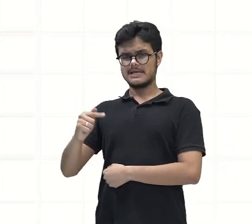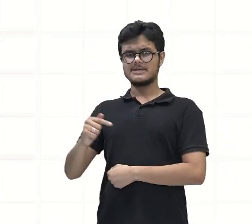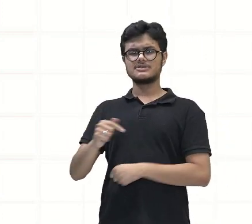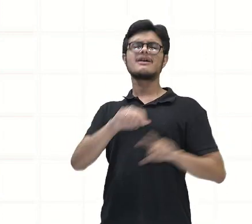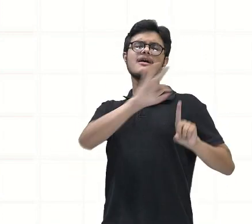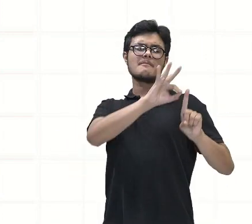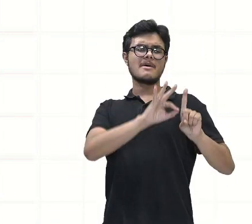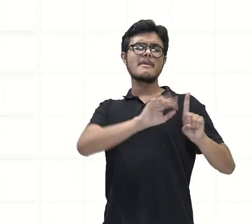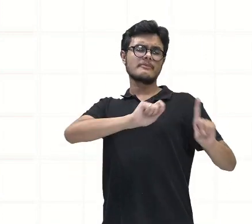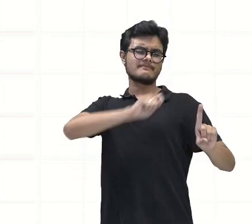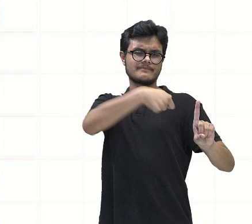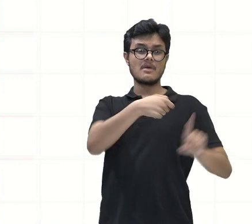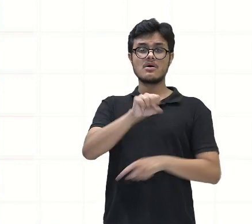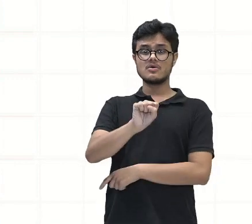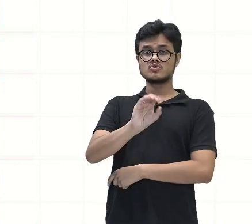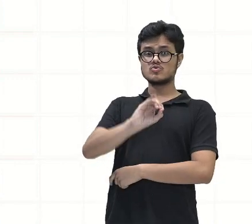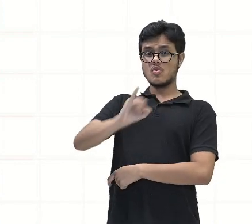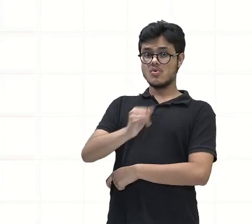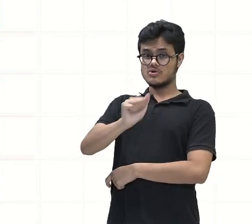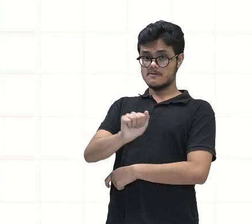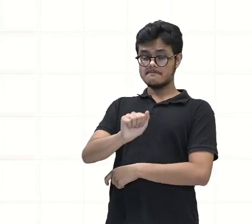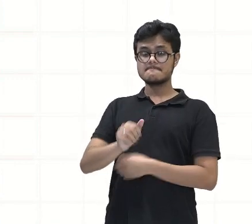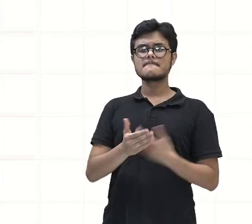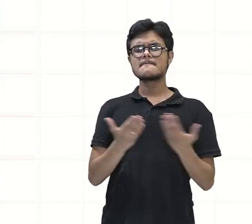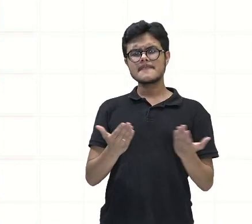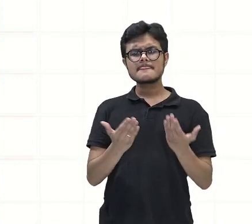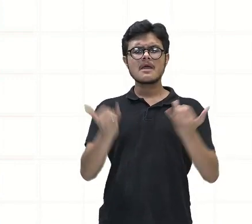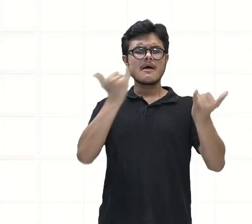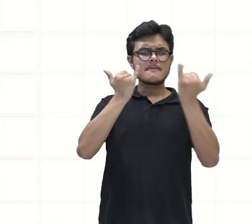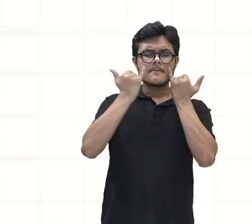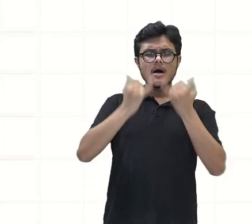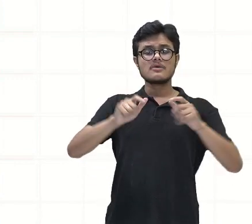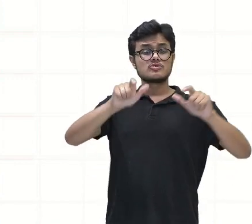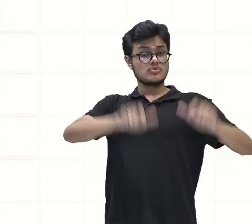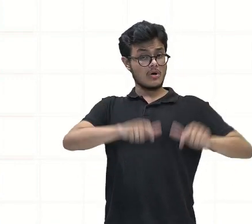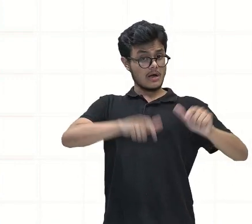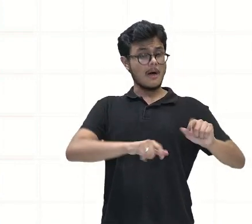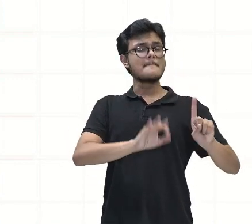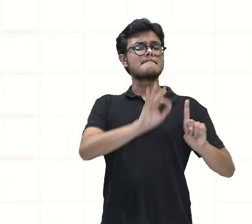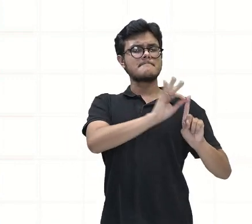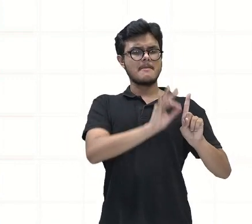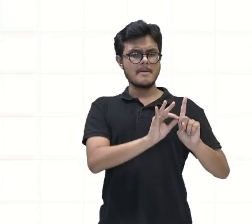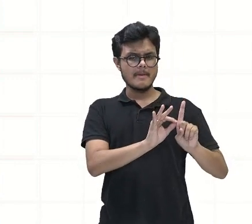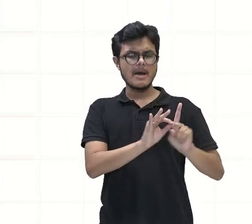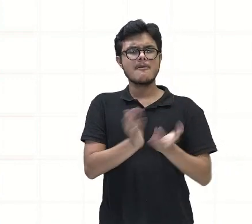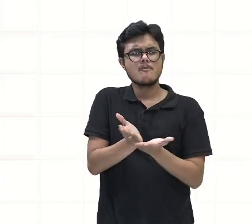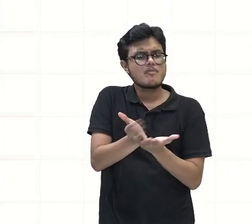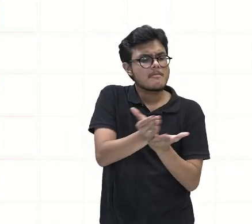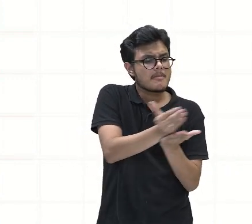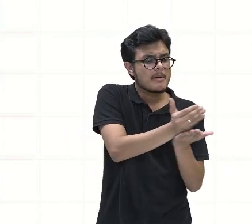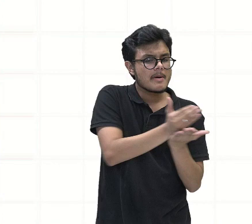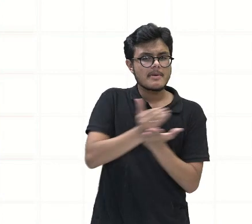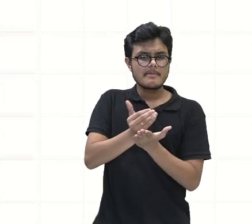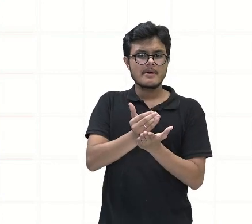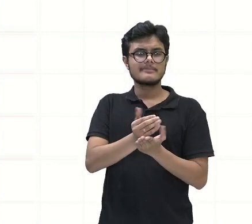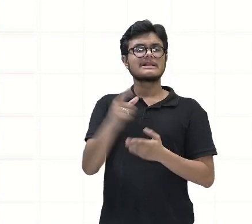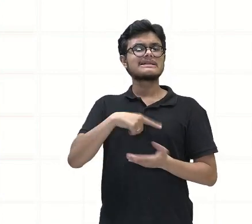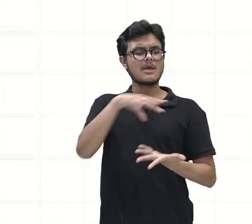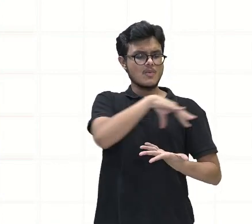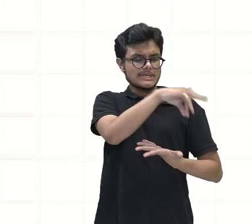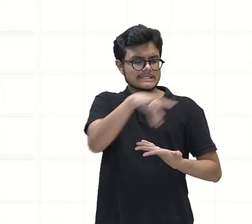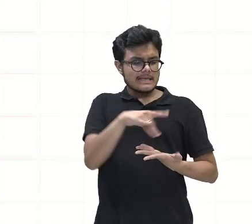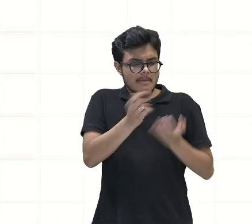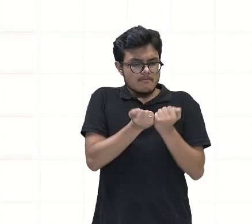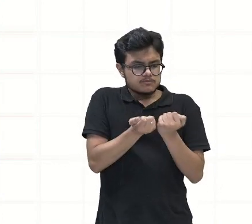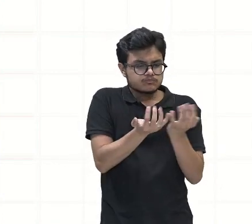informações né sobre eh a área colhida de soja né que é um produto aí